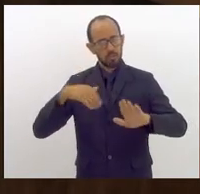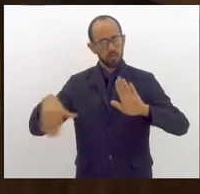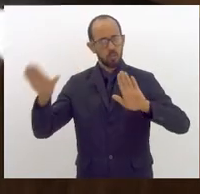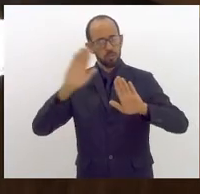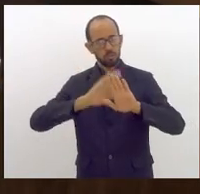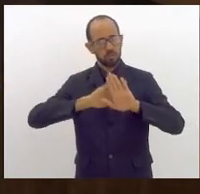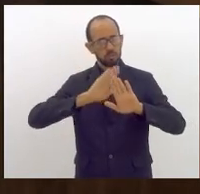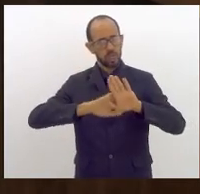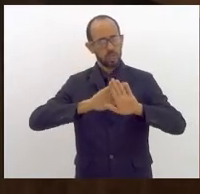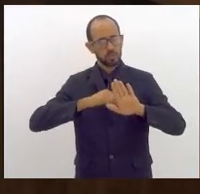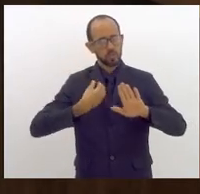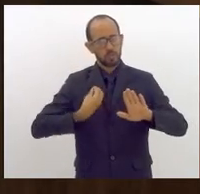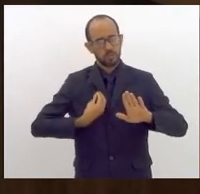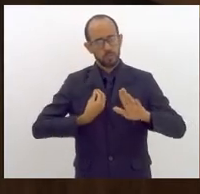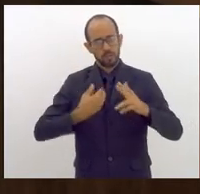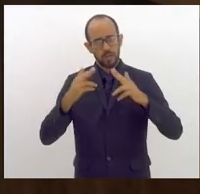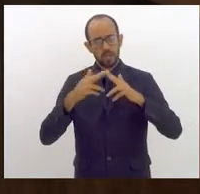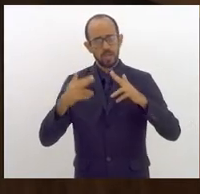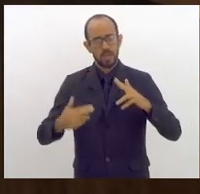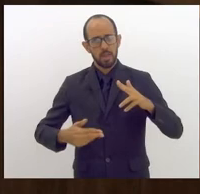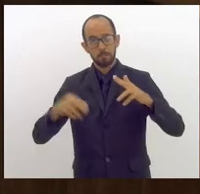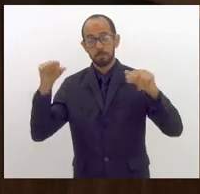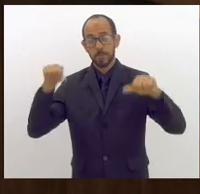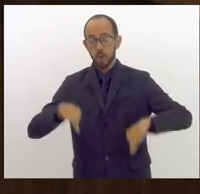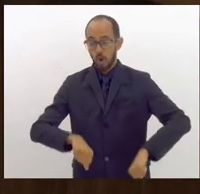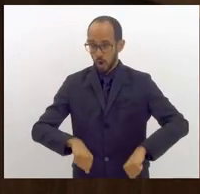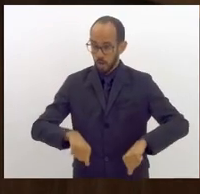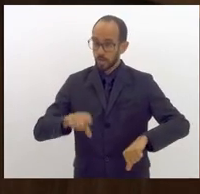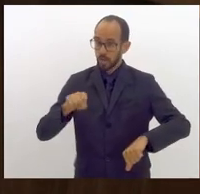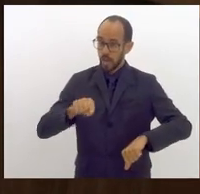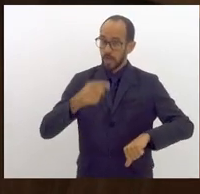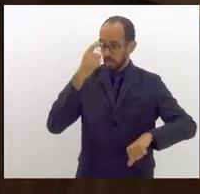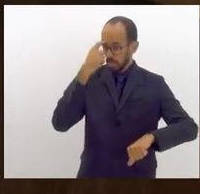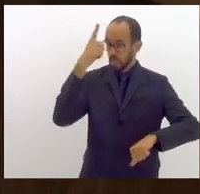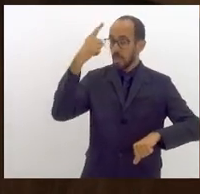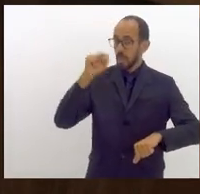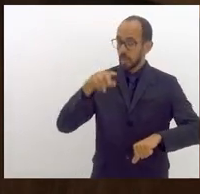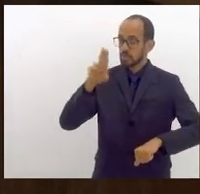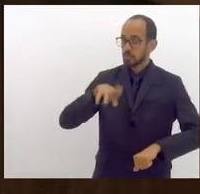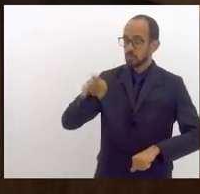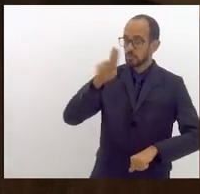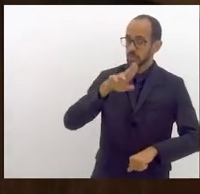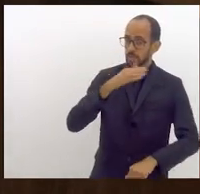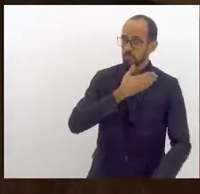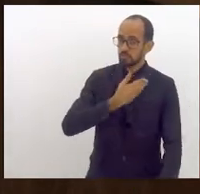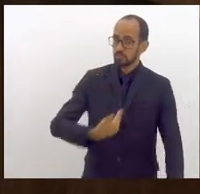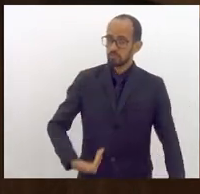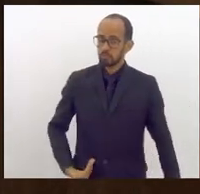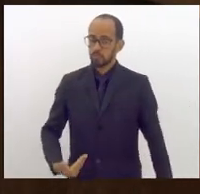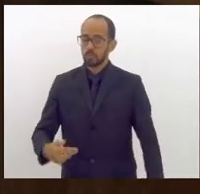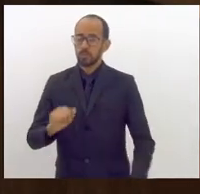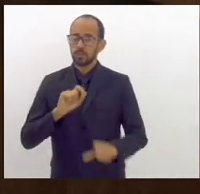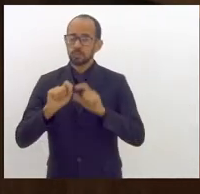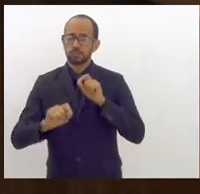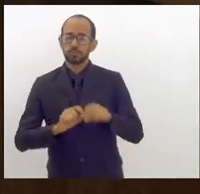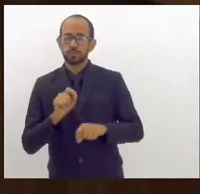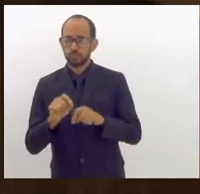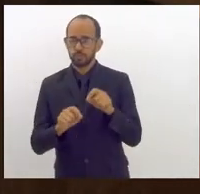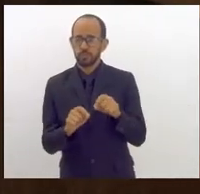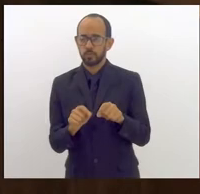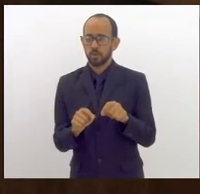o UFRJ ainda mais temerário é a ideia de que as Universidades públicas a partir da sua